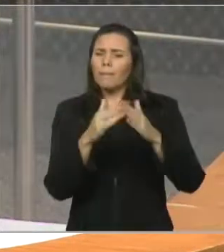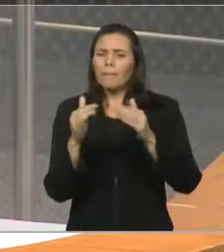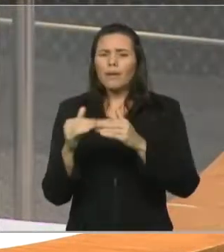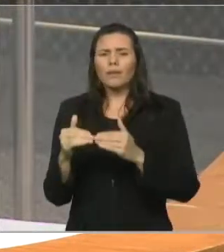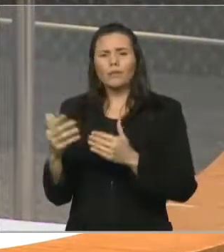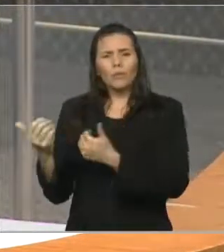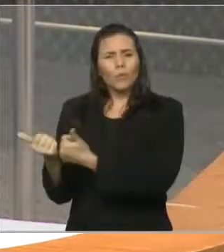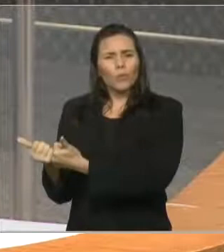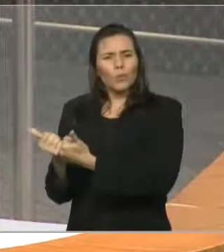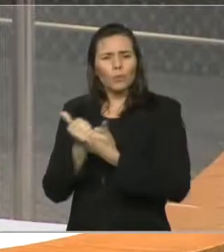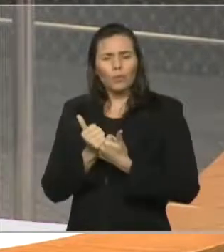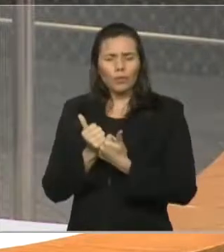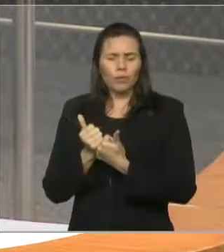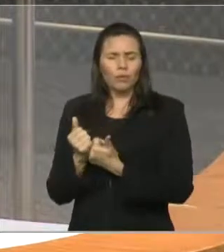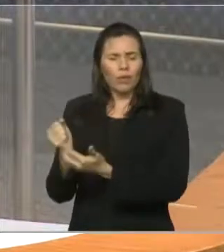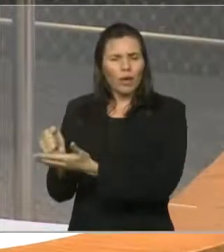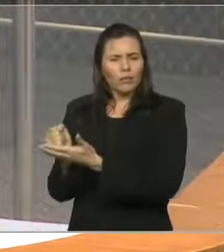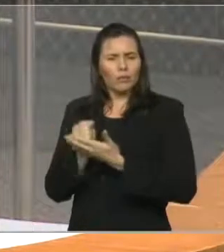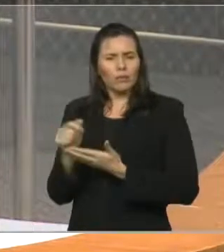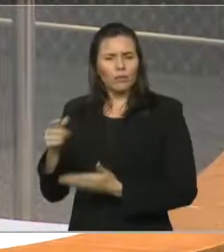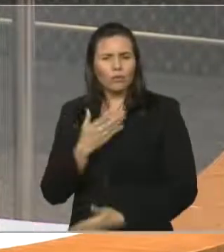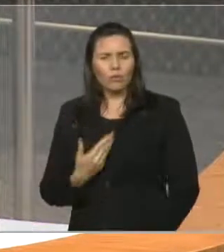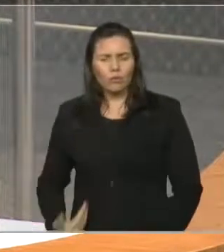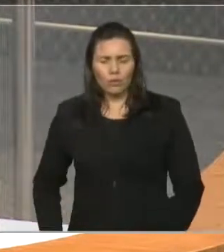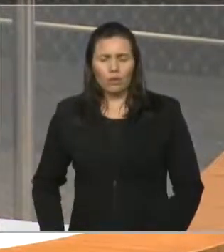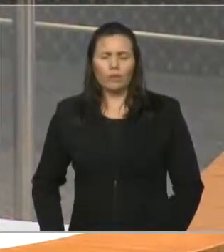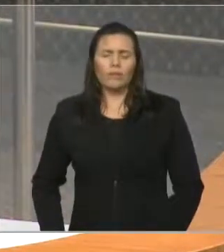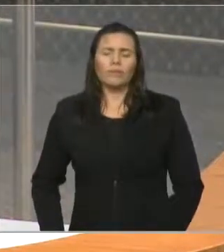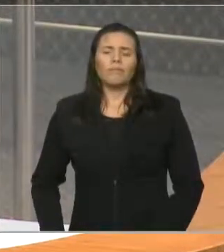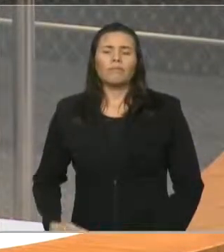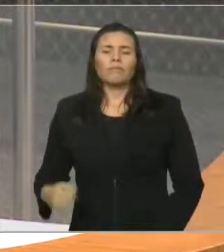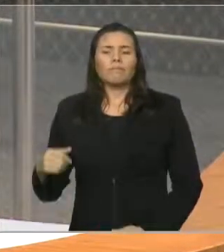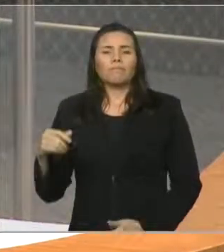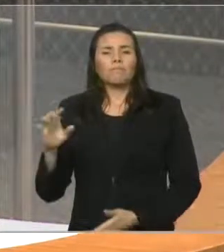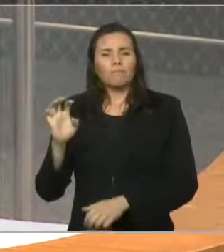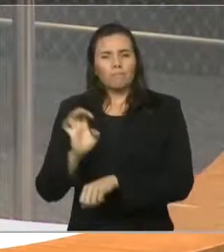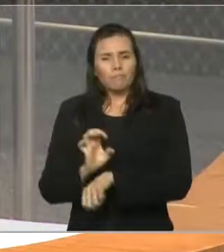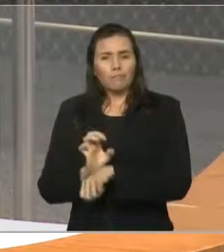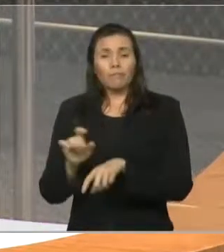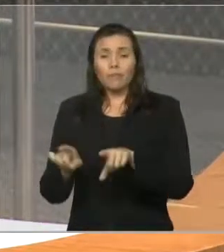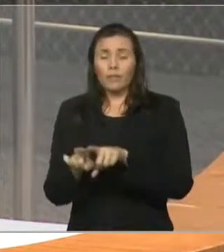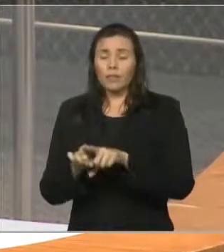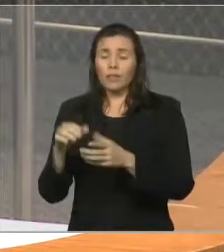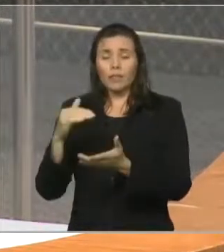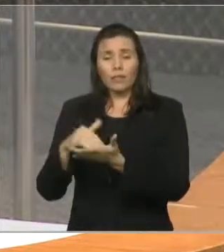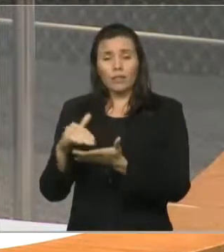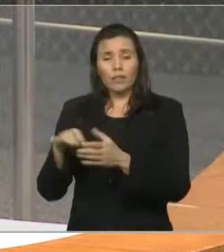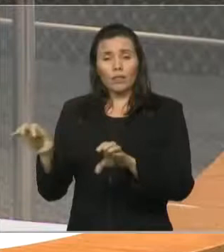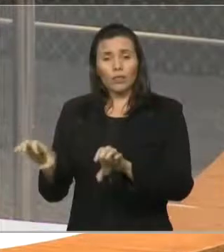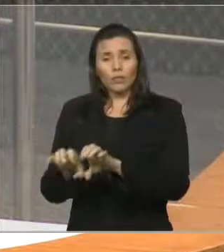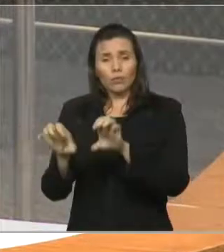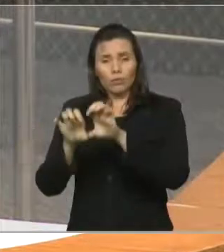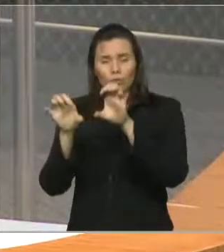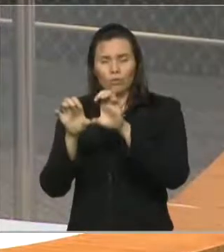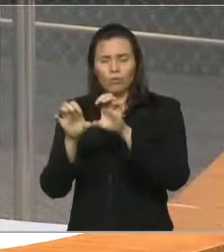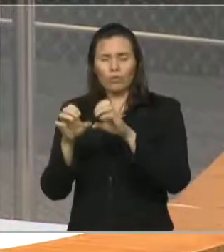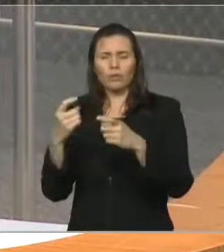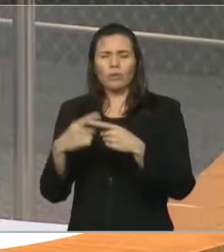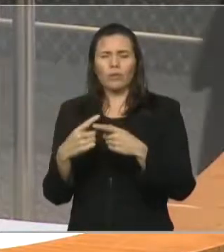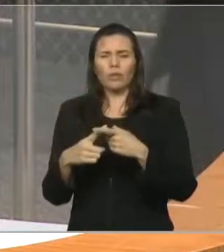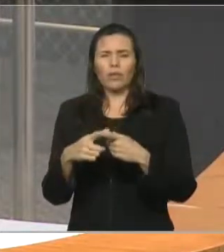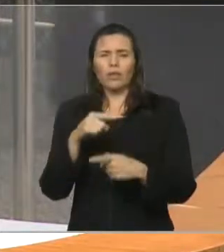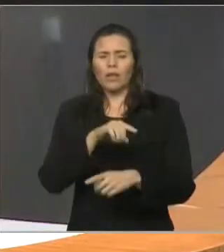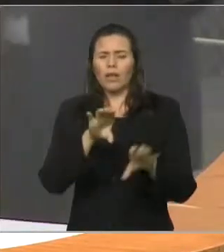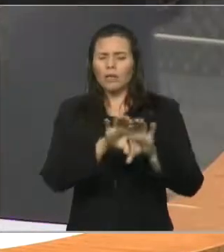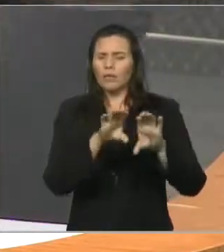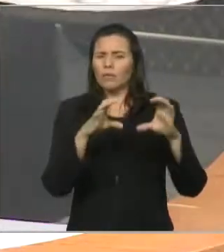governo do Estado, da Secretaria de Infraestrutura, tendo em vista que há mais de 7 anos que essa